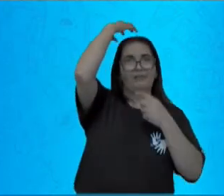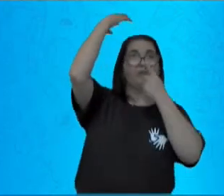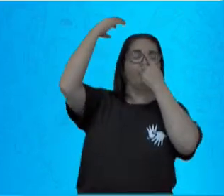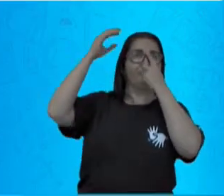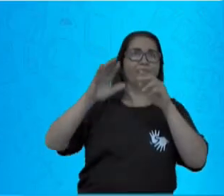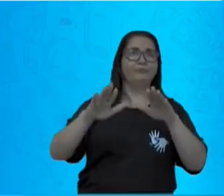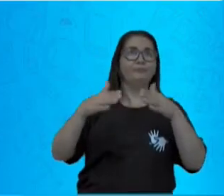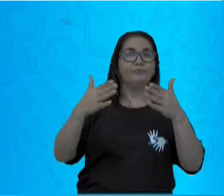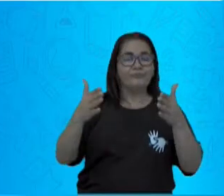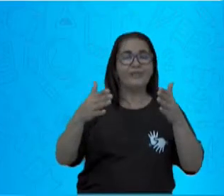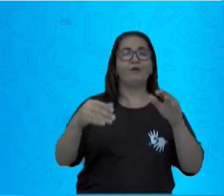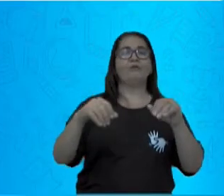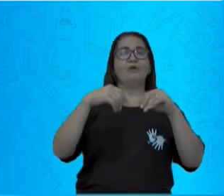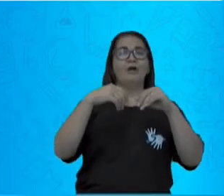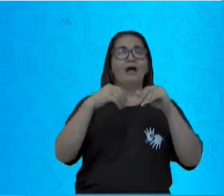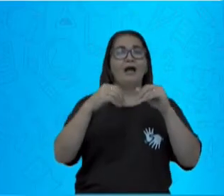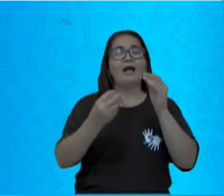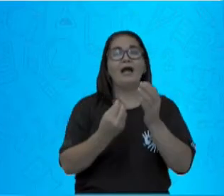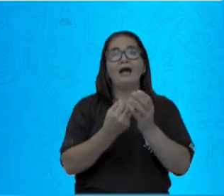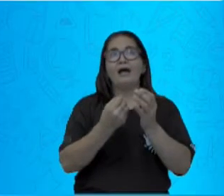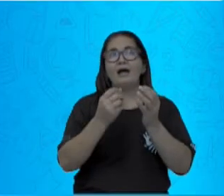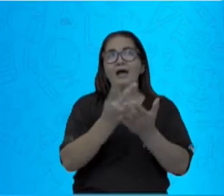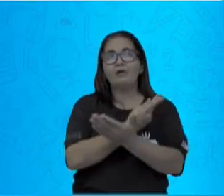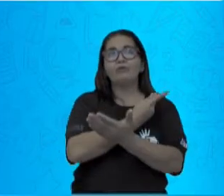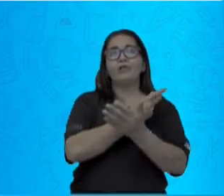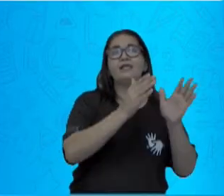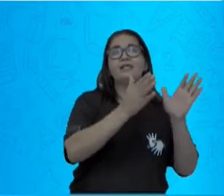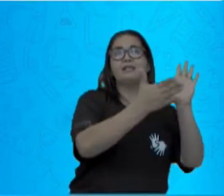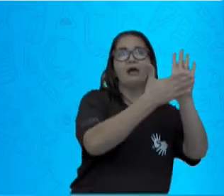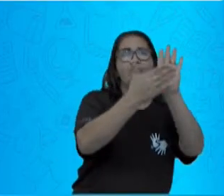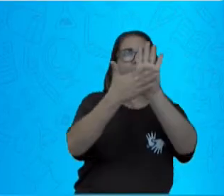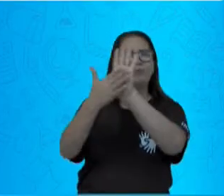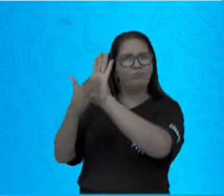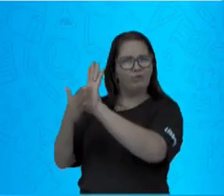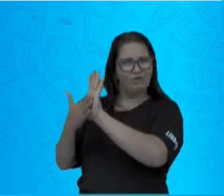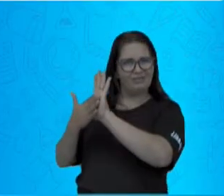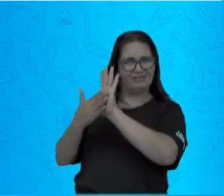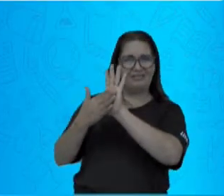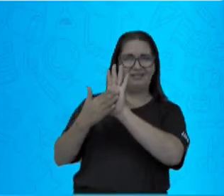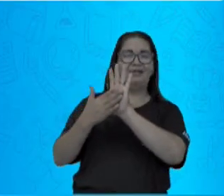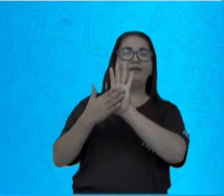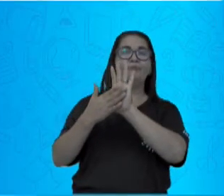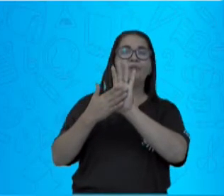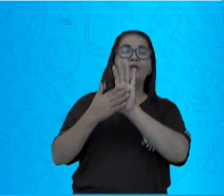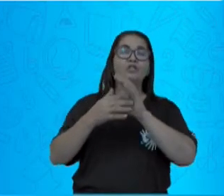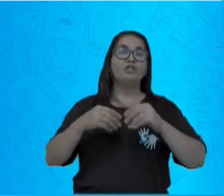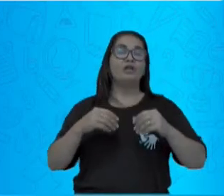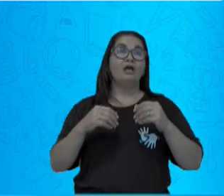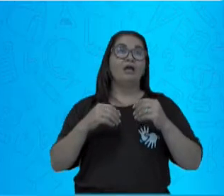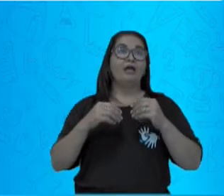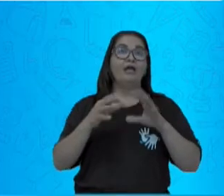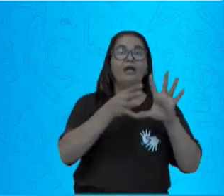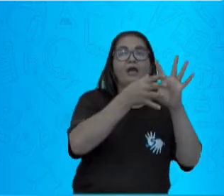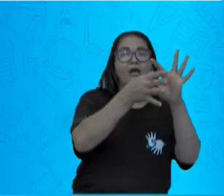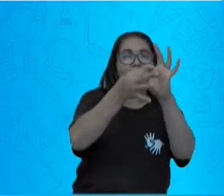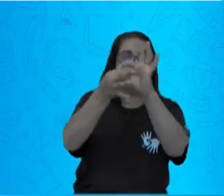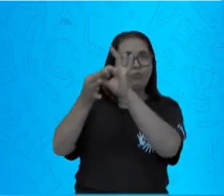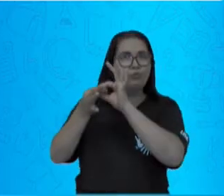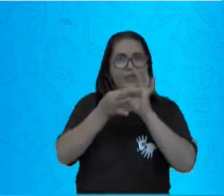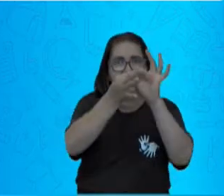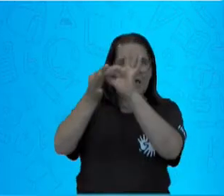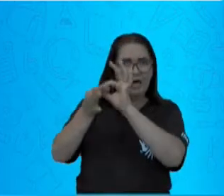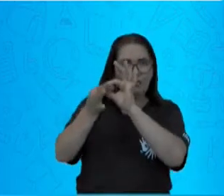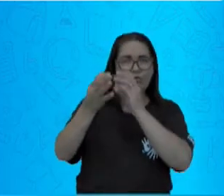Guilherme, casado com Maria Stuart, filha mais velha de Jaime II, fazendo